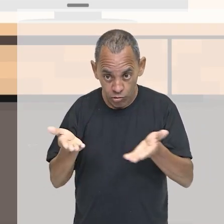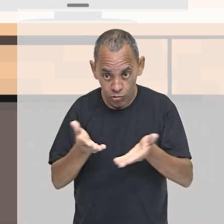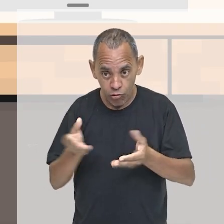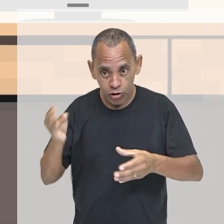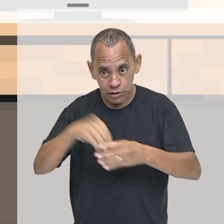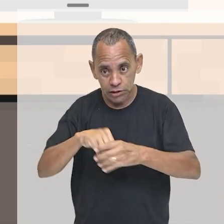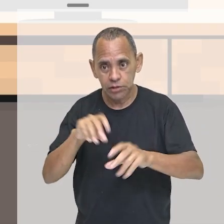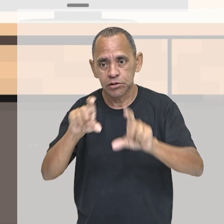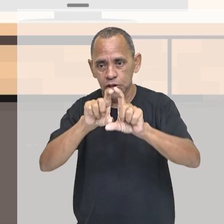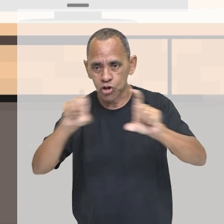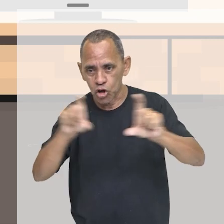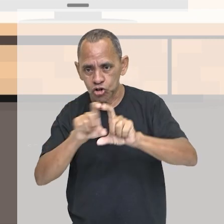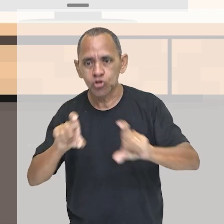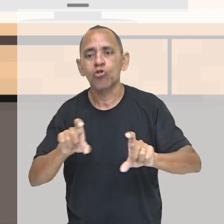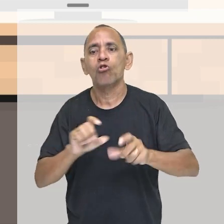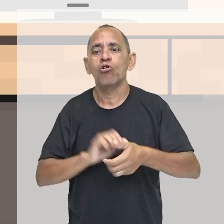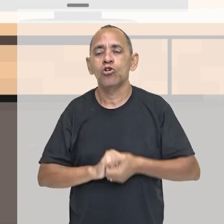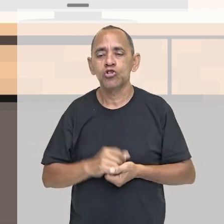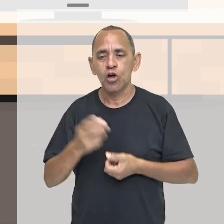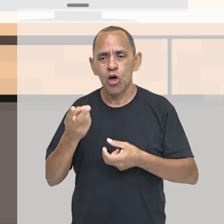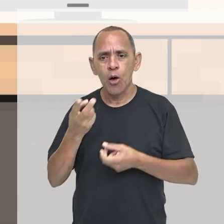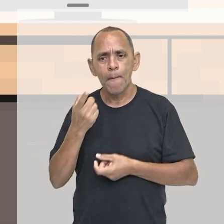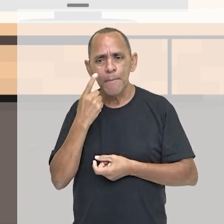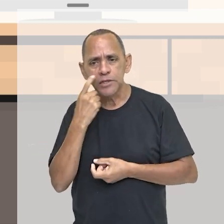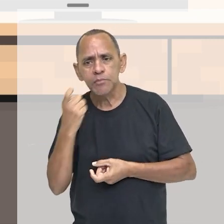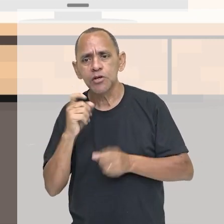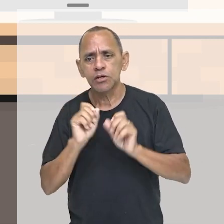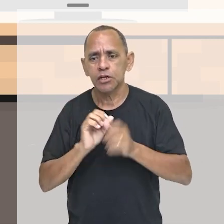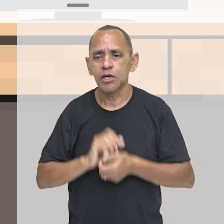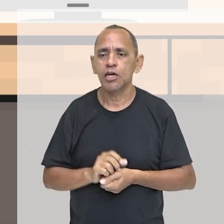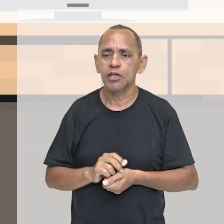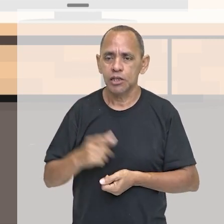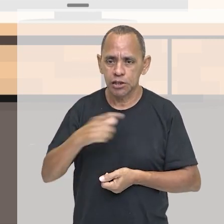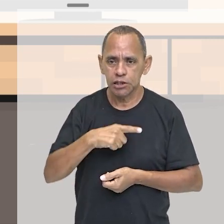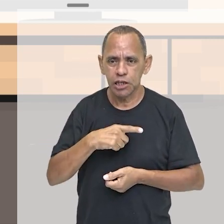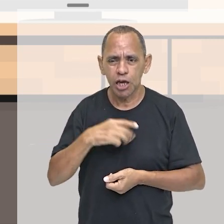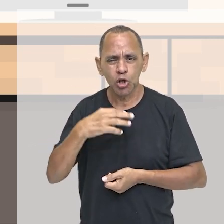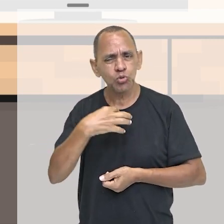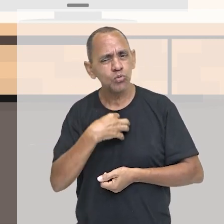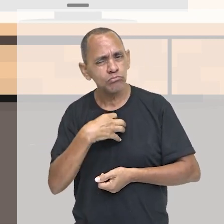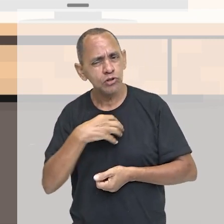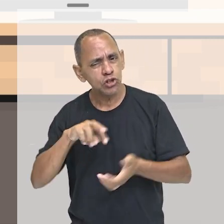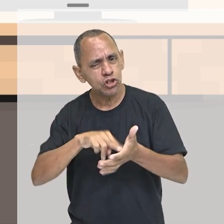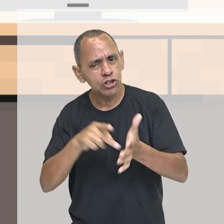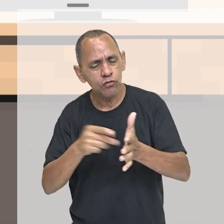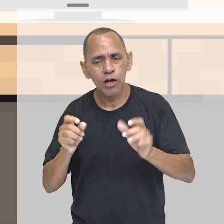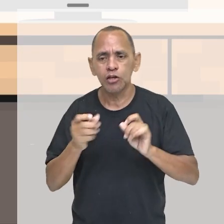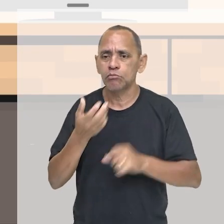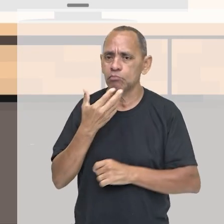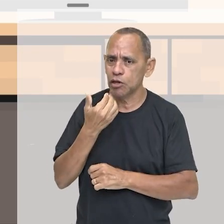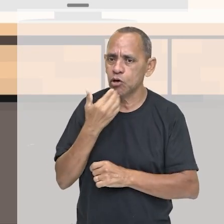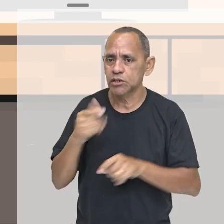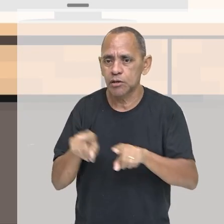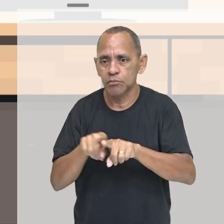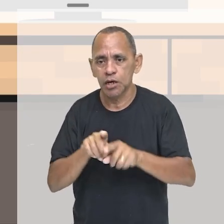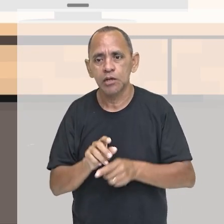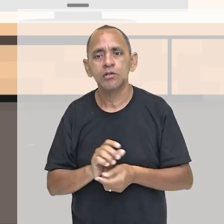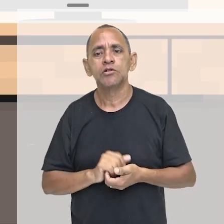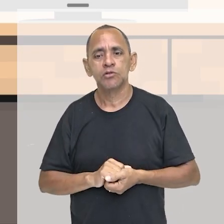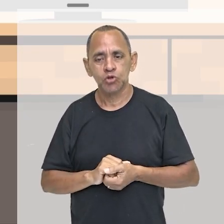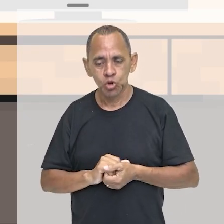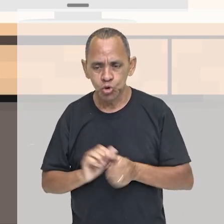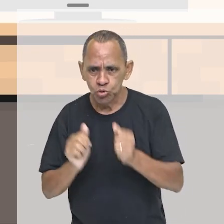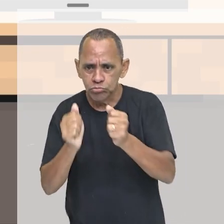com um sentido melhor. Então, a função das linking words é unir orações e deixá-las mais fáceis de